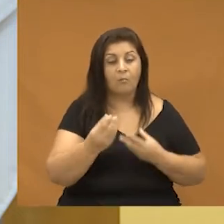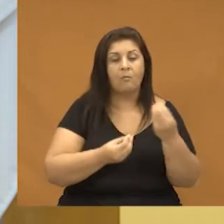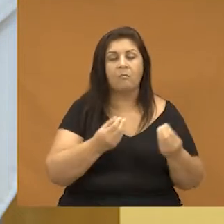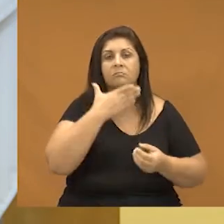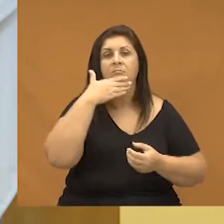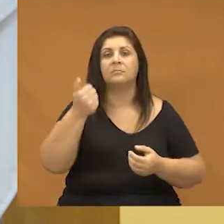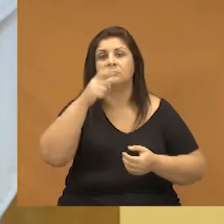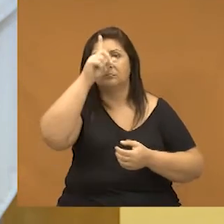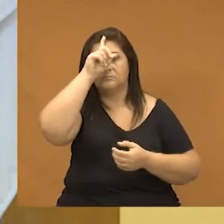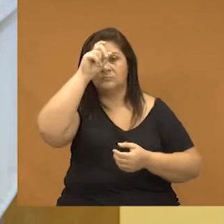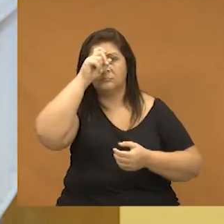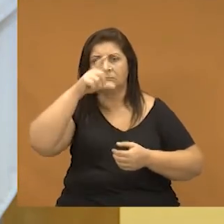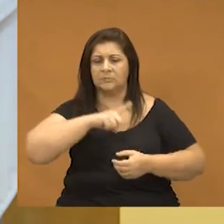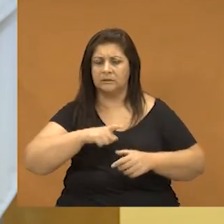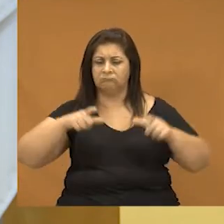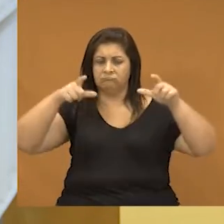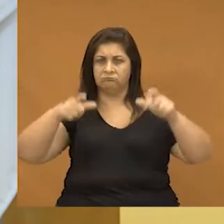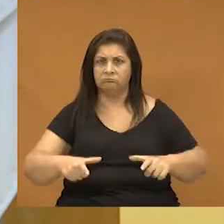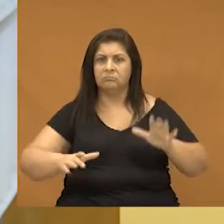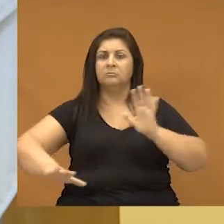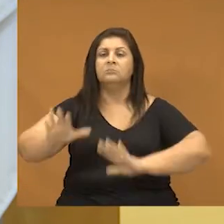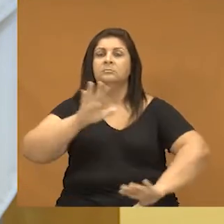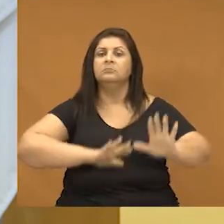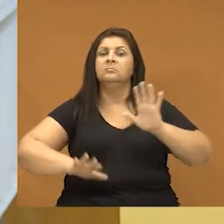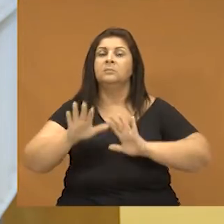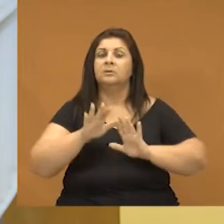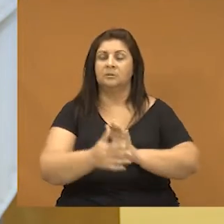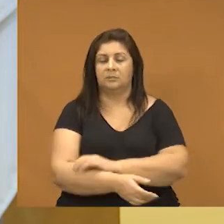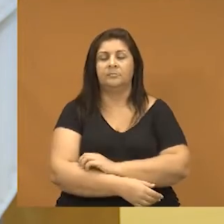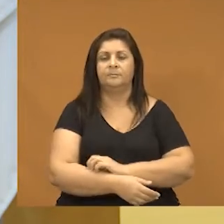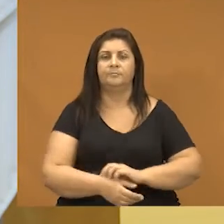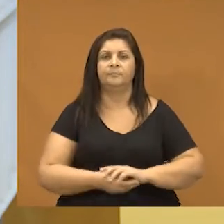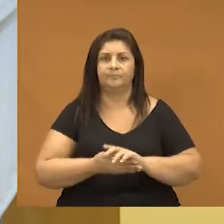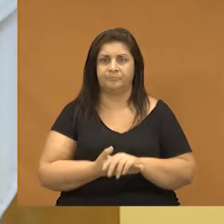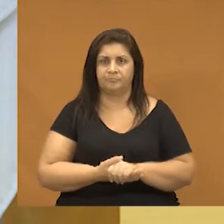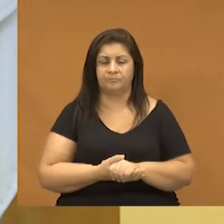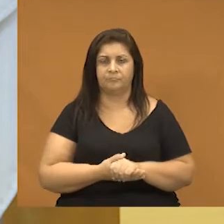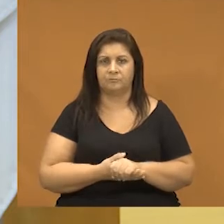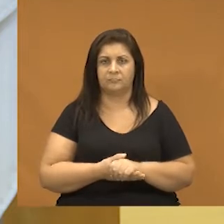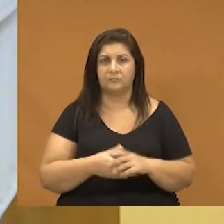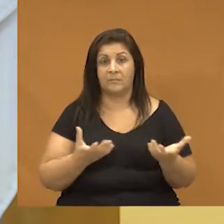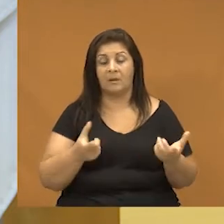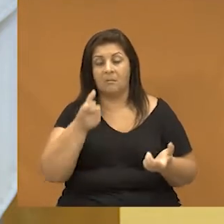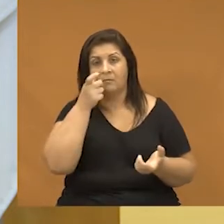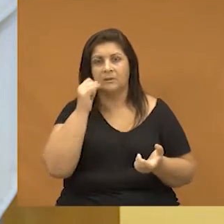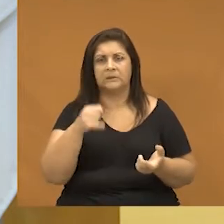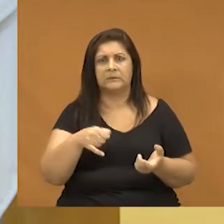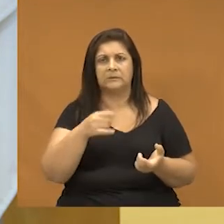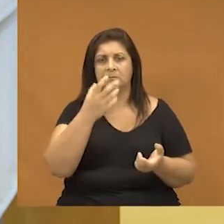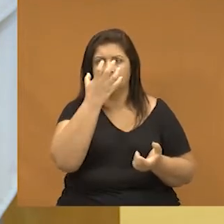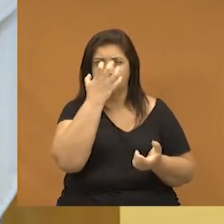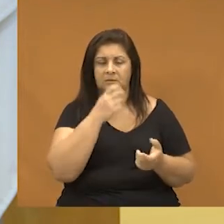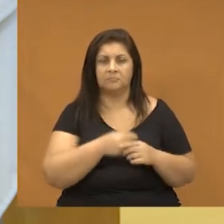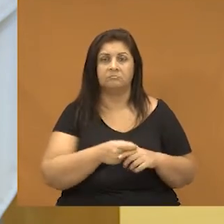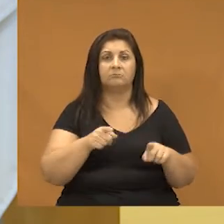qual hospital que tem a estrutura adequada para tratar daquela lesão segundo a sua gravidade. E terceiro, porque